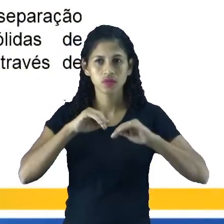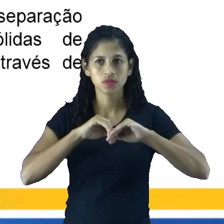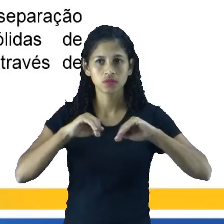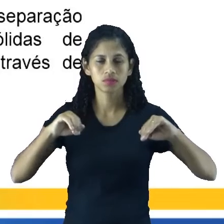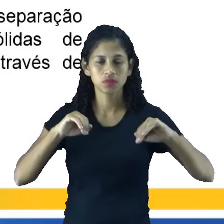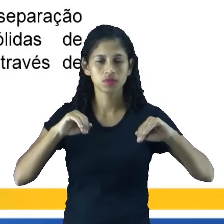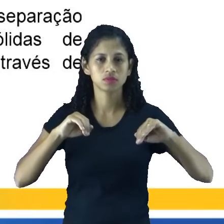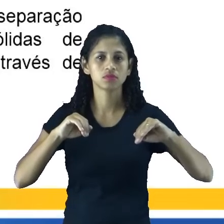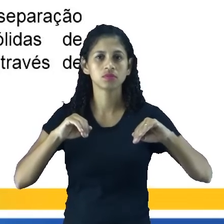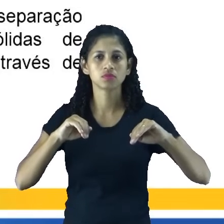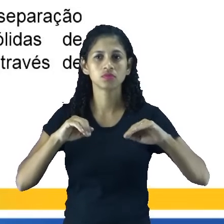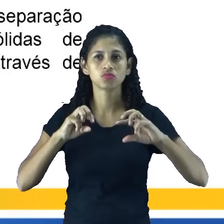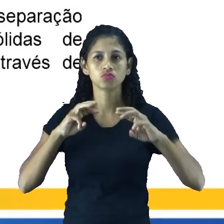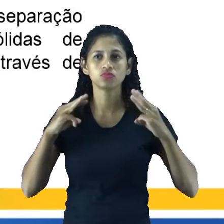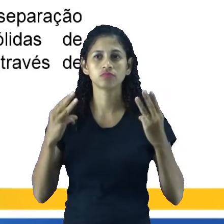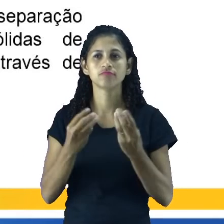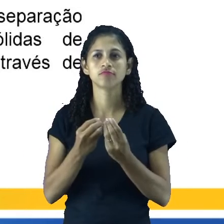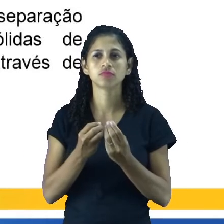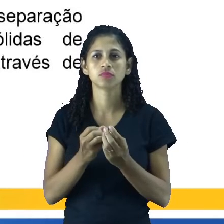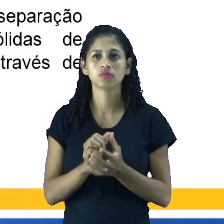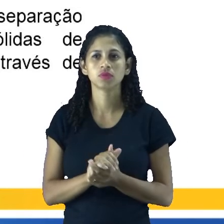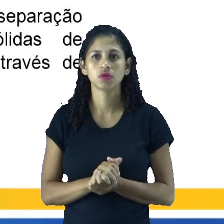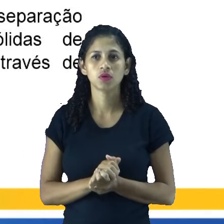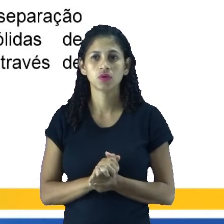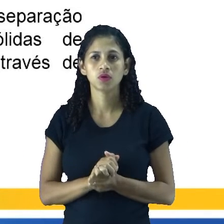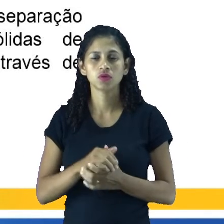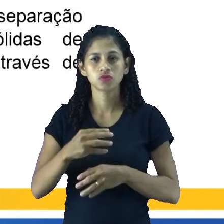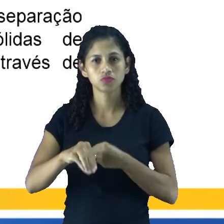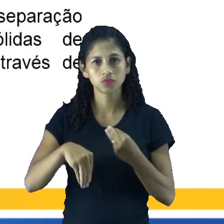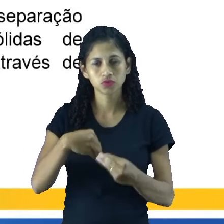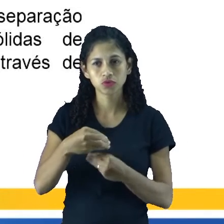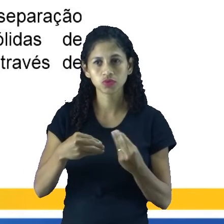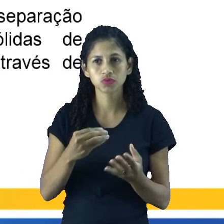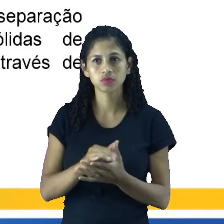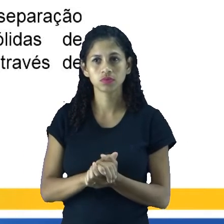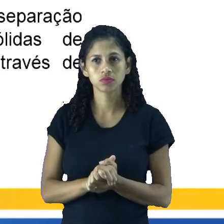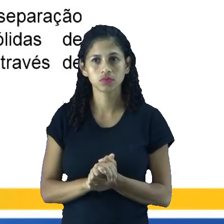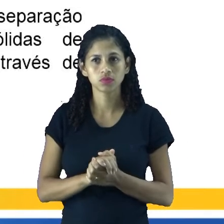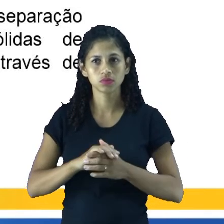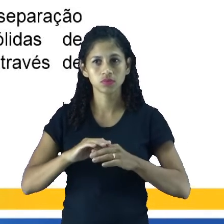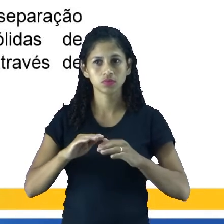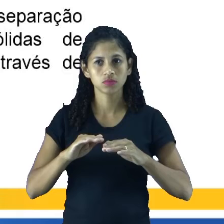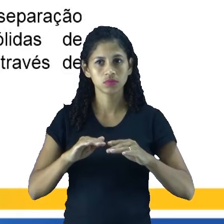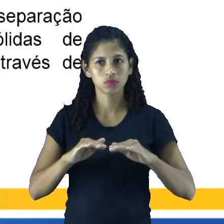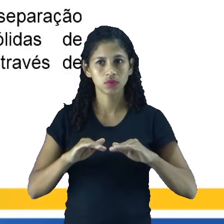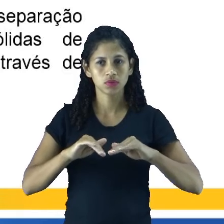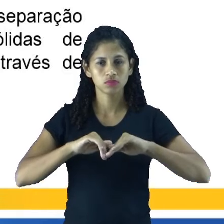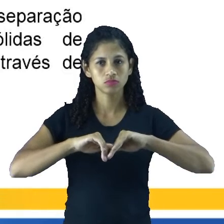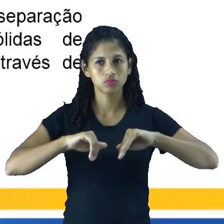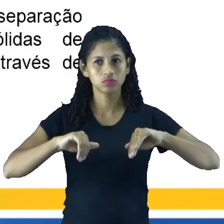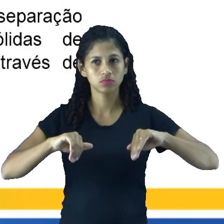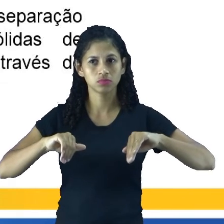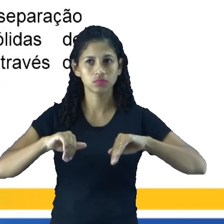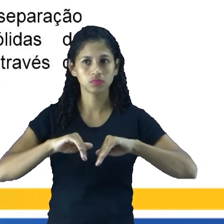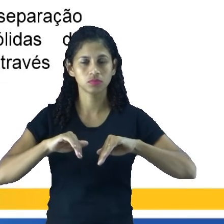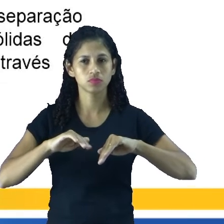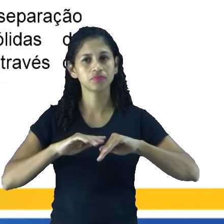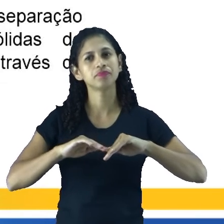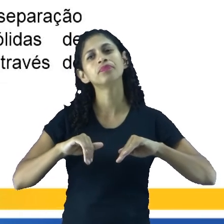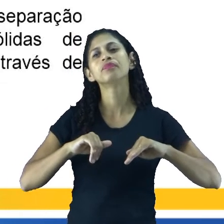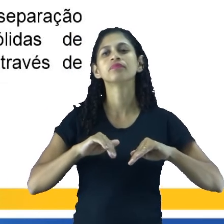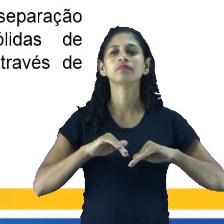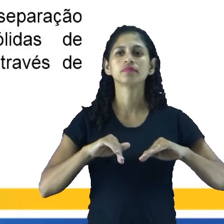de misturas é a peneiração. A peneiração é a separação entre substâncias sólidas de diferentes